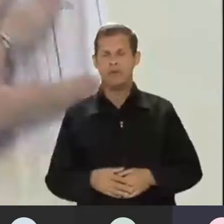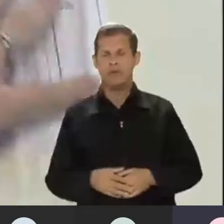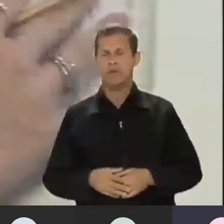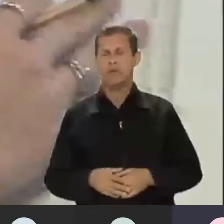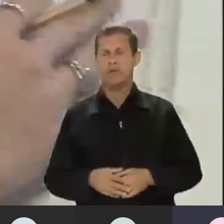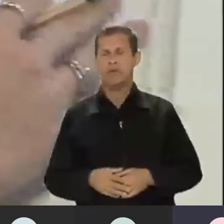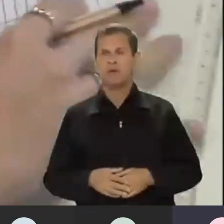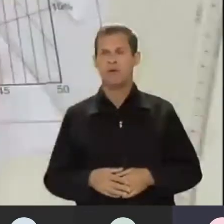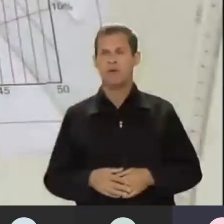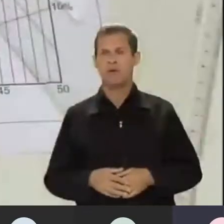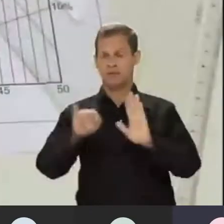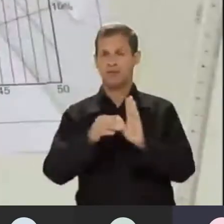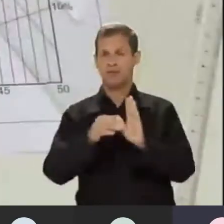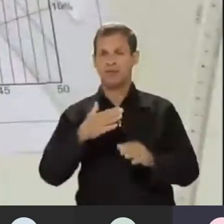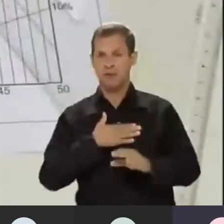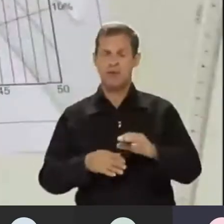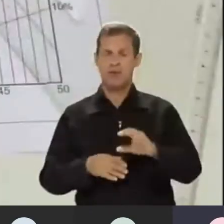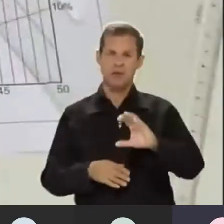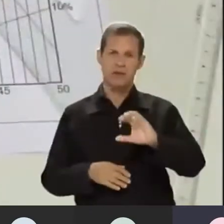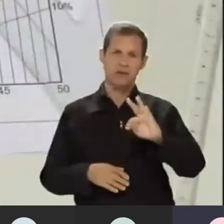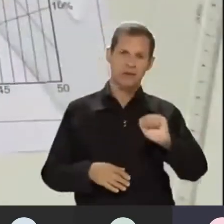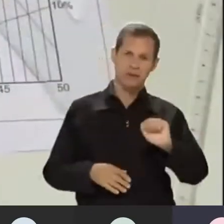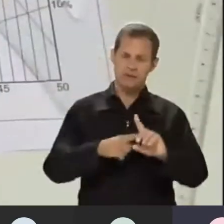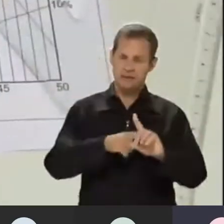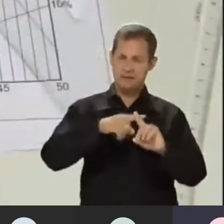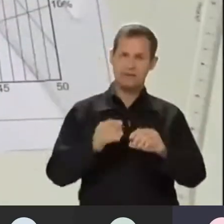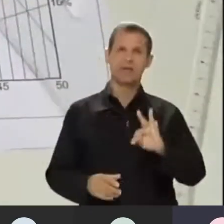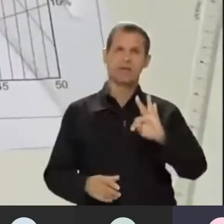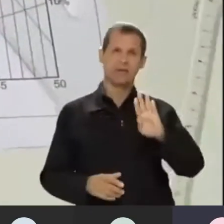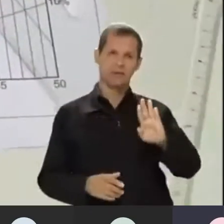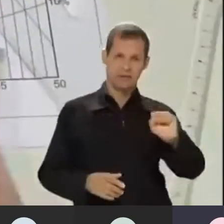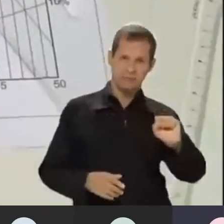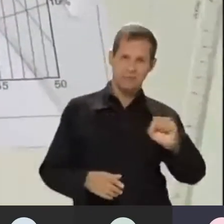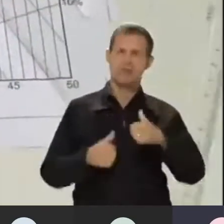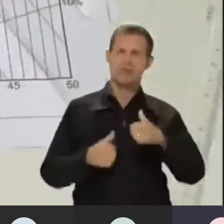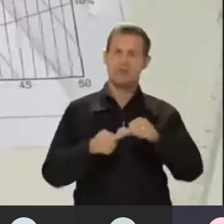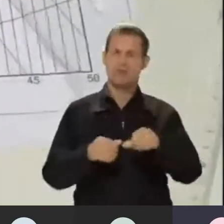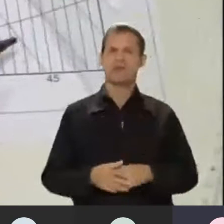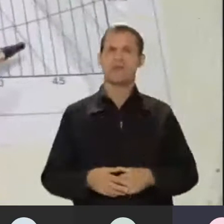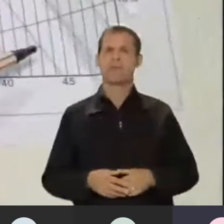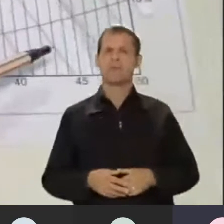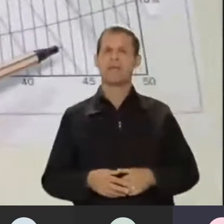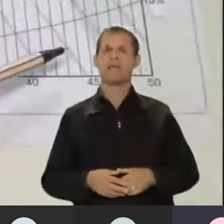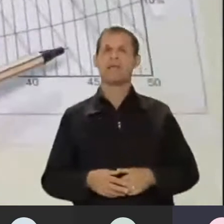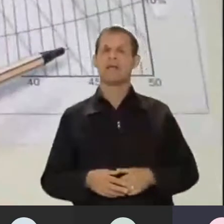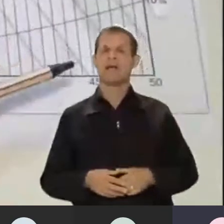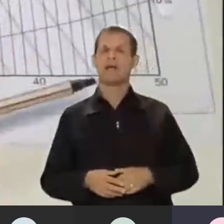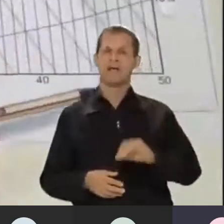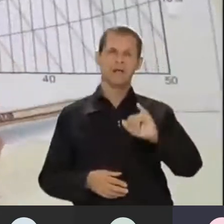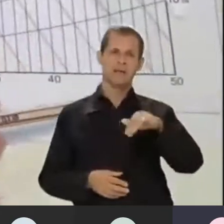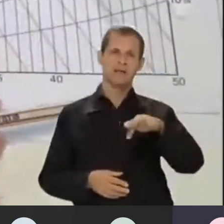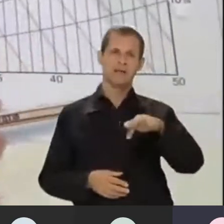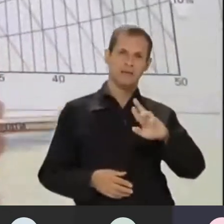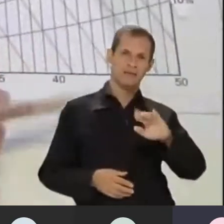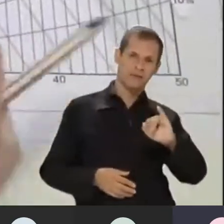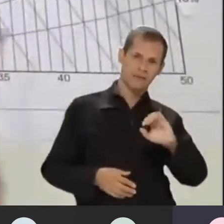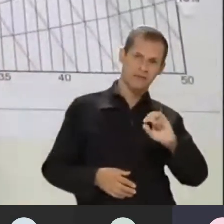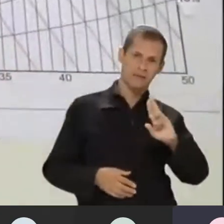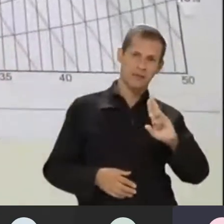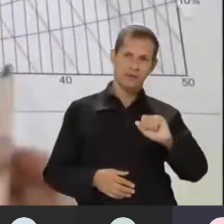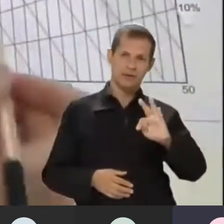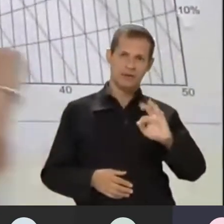achar aqui na minha carta. Então, novamente, temperatura de bulbo seco é essa parte inferior aqui da minha carta. Então, temperatura